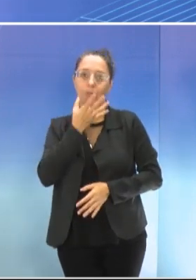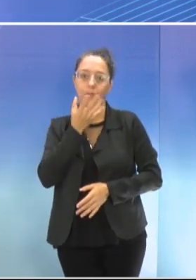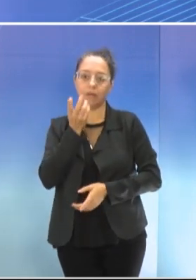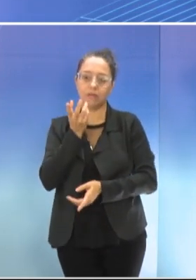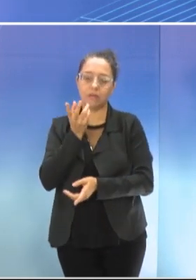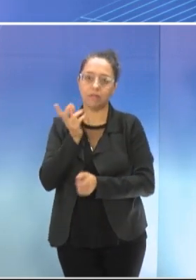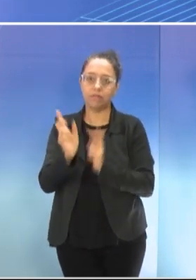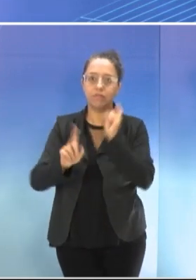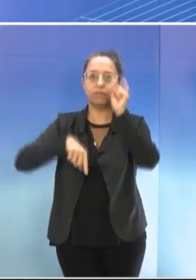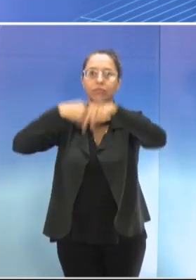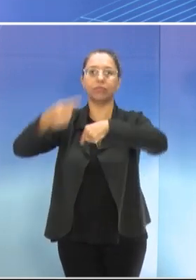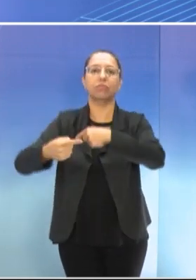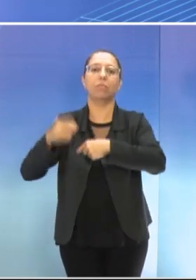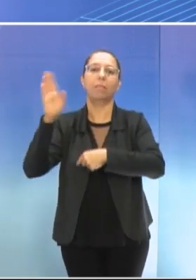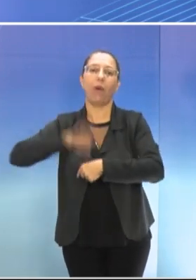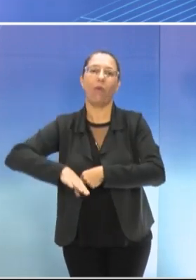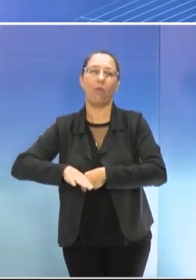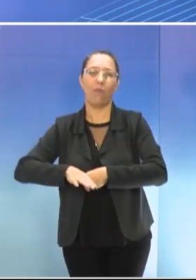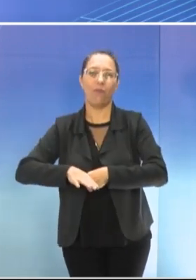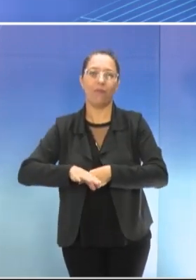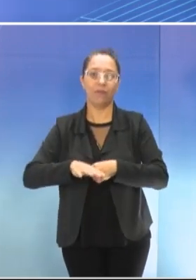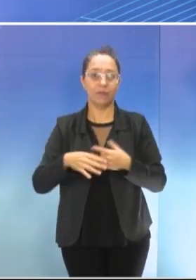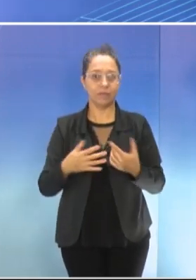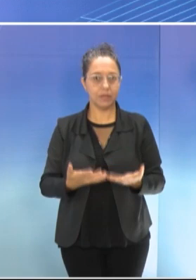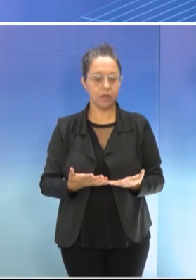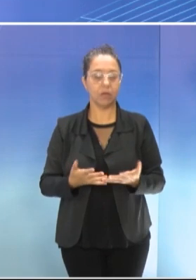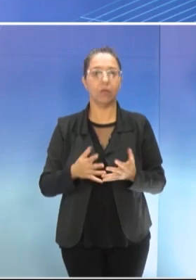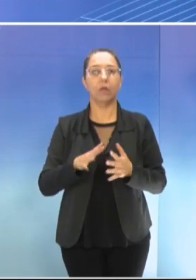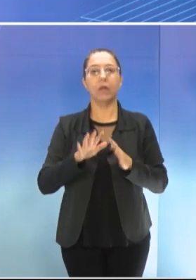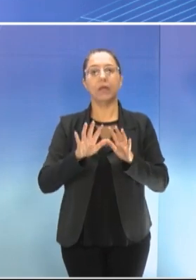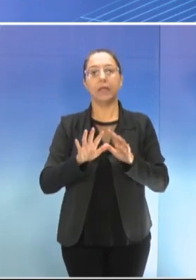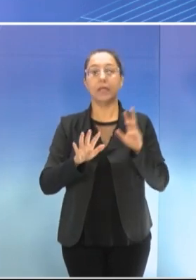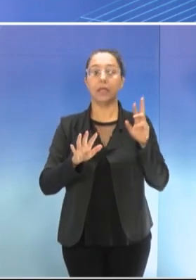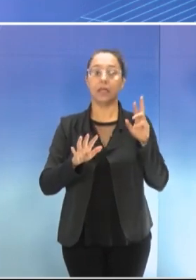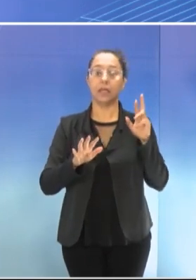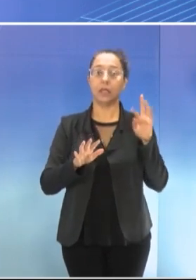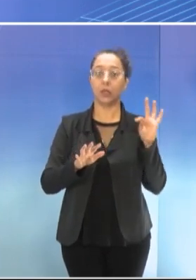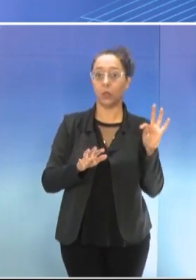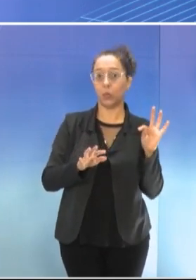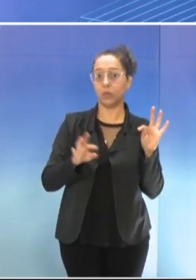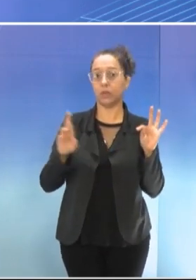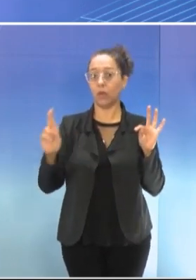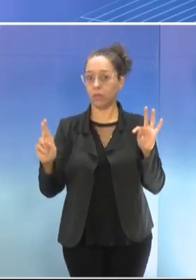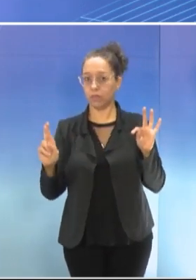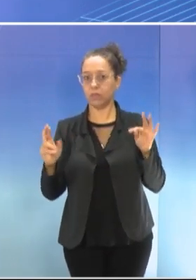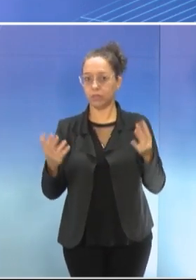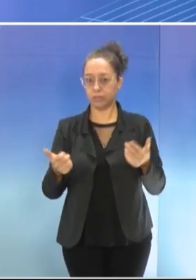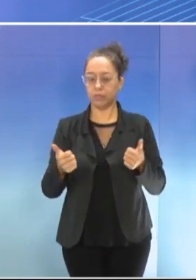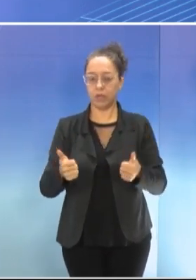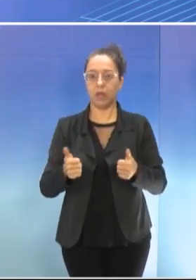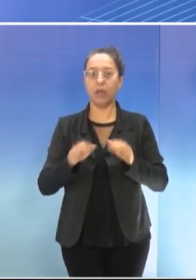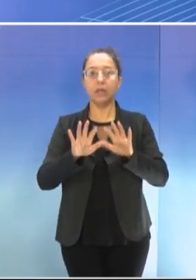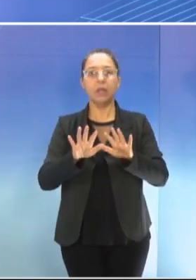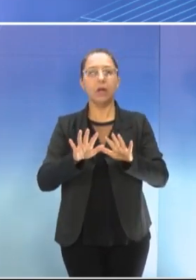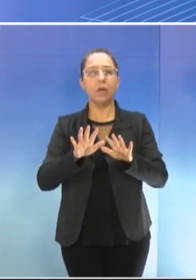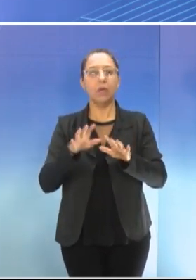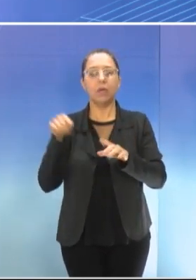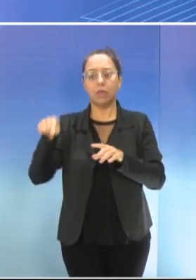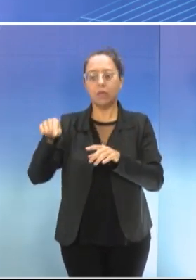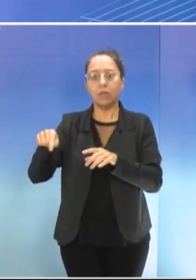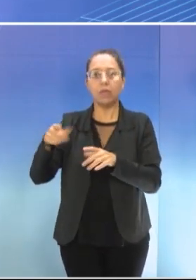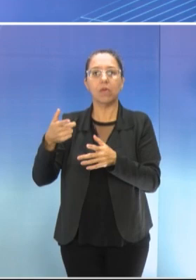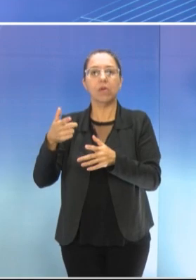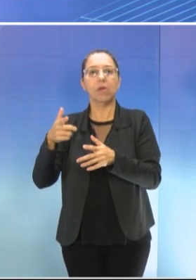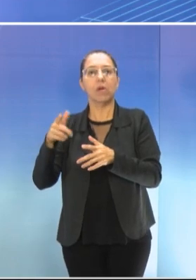E por ele ser mau e sempre querer violentar e sempre querer pegar as coisas dos outros,